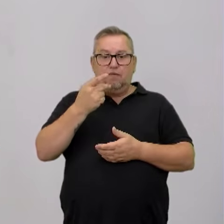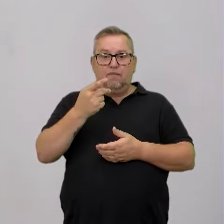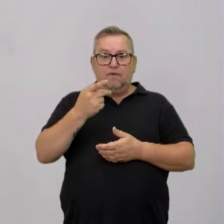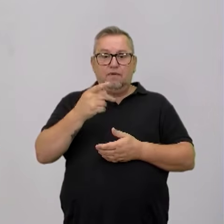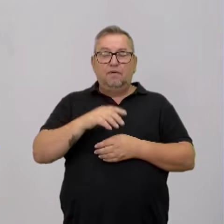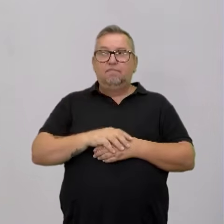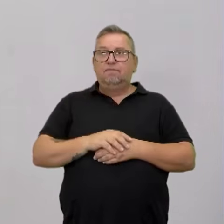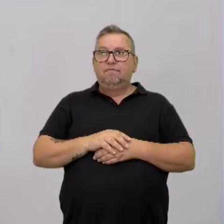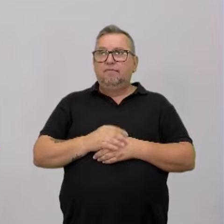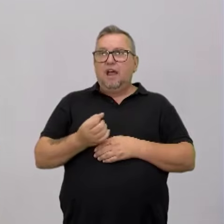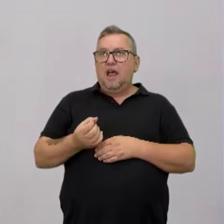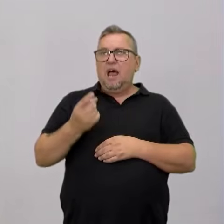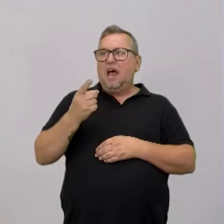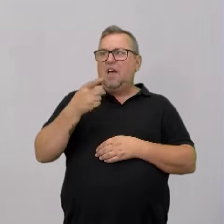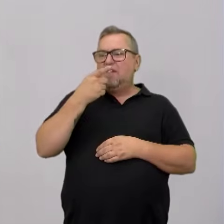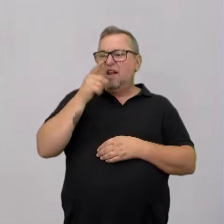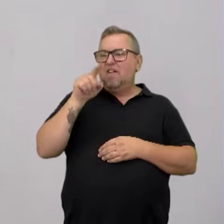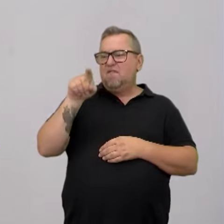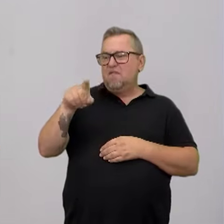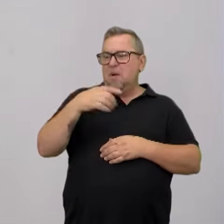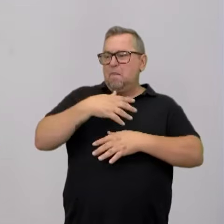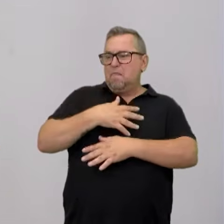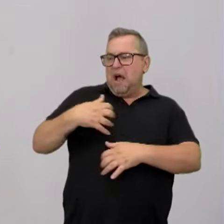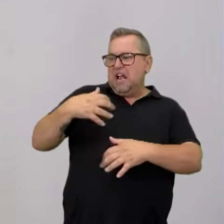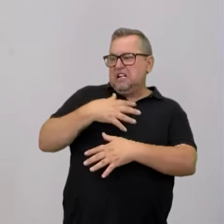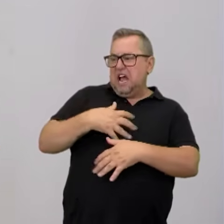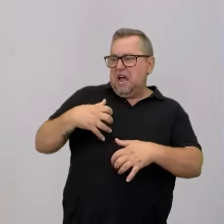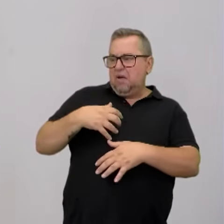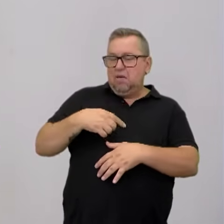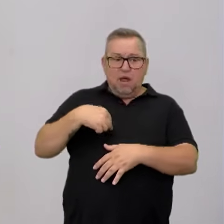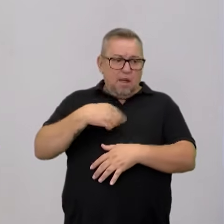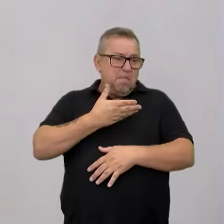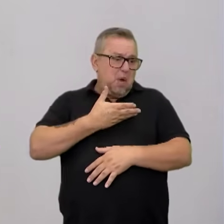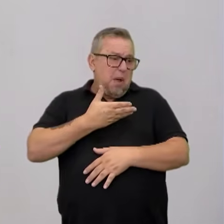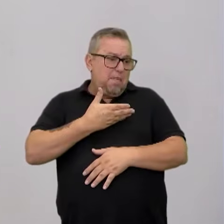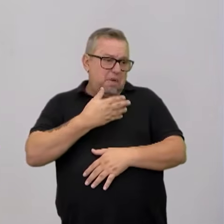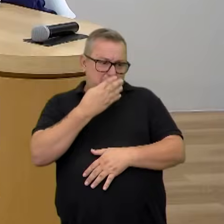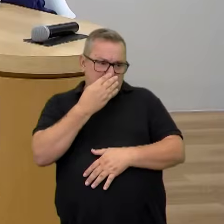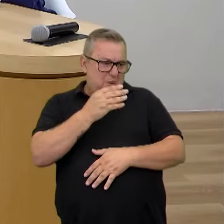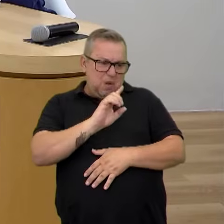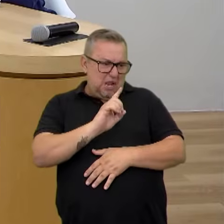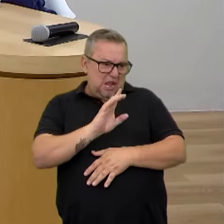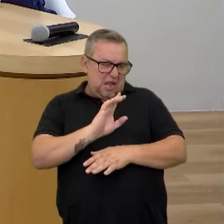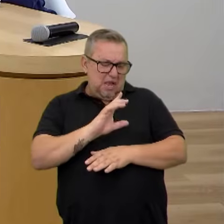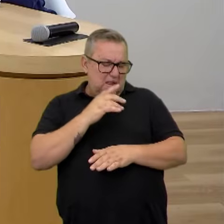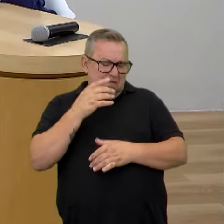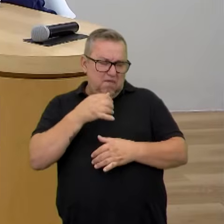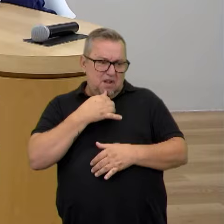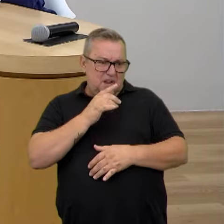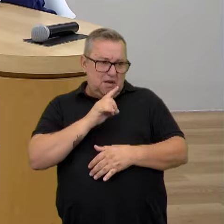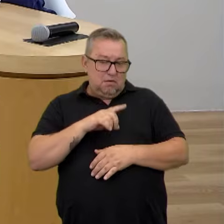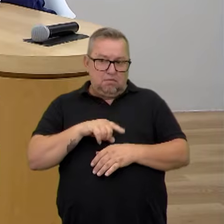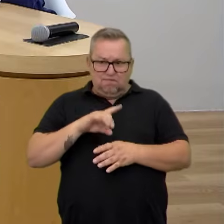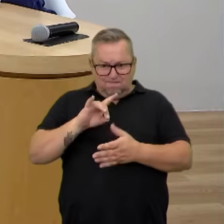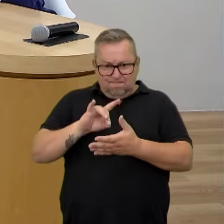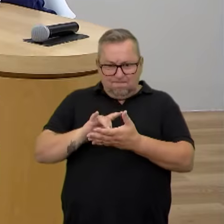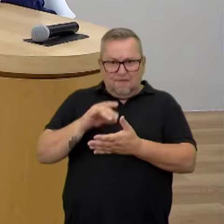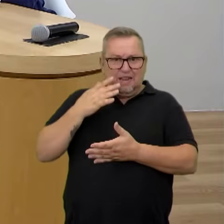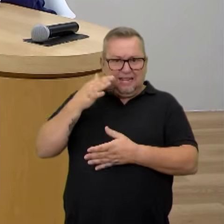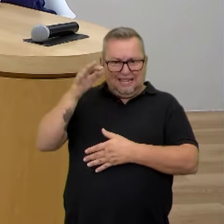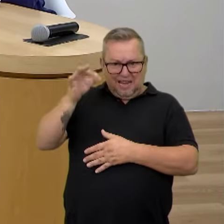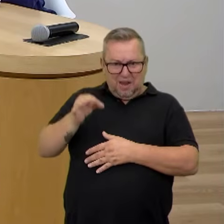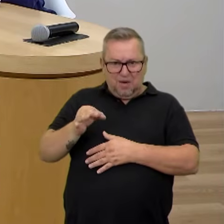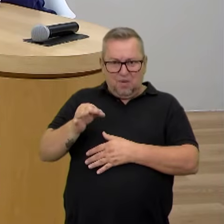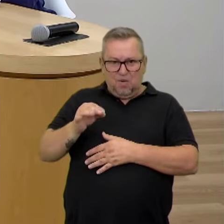brincadeiras, seu macaco. Mas é meu amigo não se importa. Né? Será que ele realmente não se importa? É o que eu